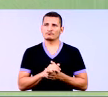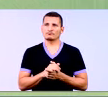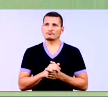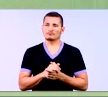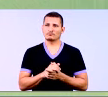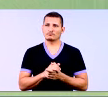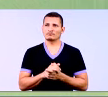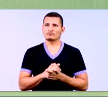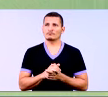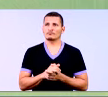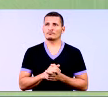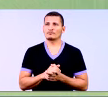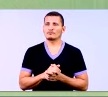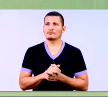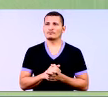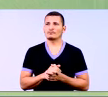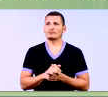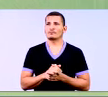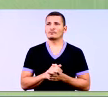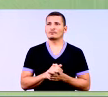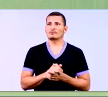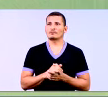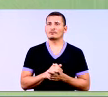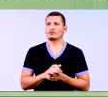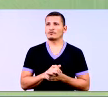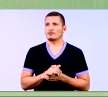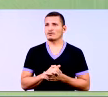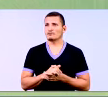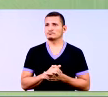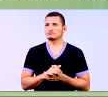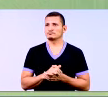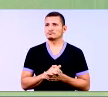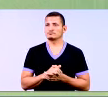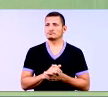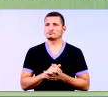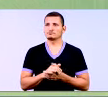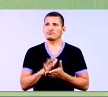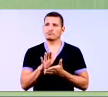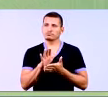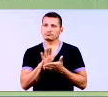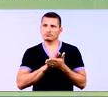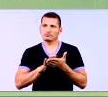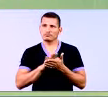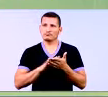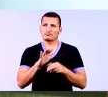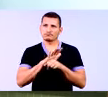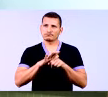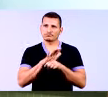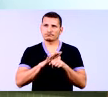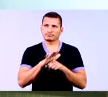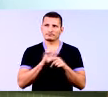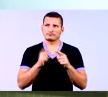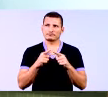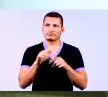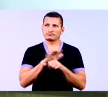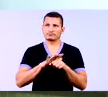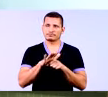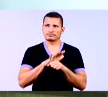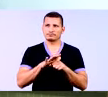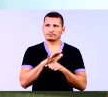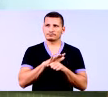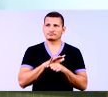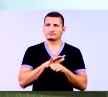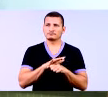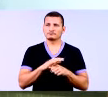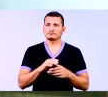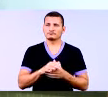para uma. Vai dar congestionamento, não adianta, vai parar todo mundo aqui, vai esperar passar de um por um naquela ponte ali. É exatamente isso que acontece. Então